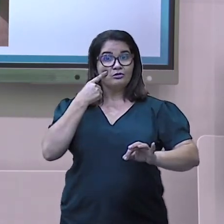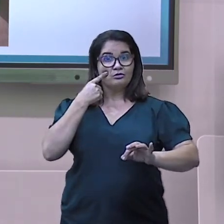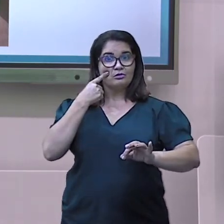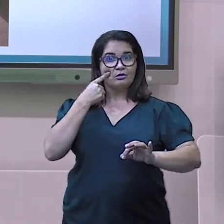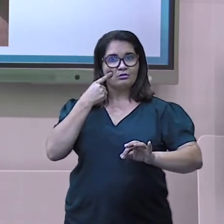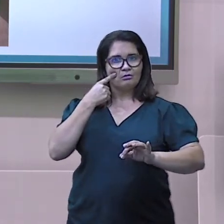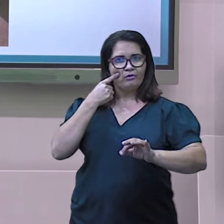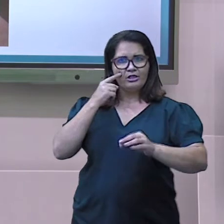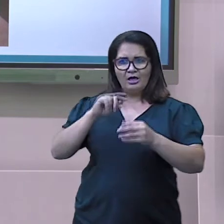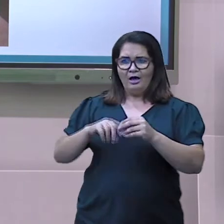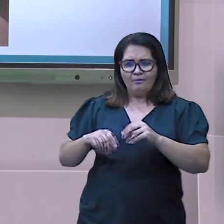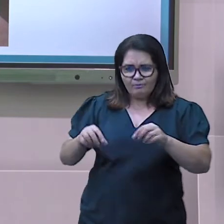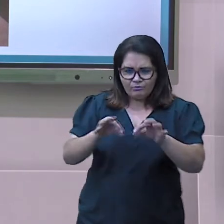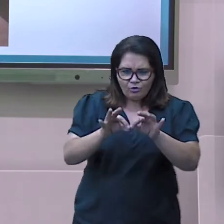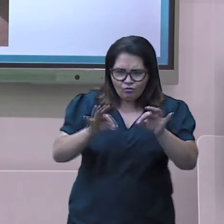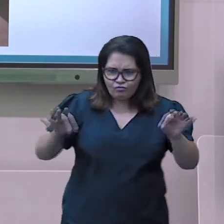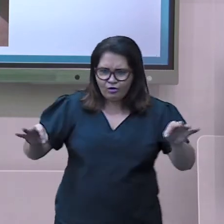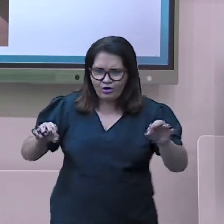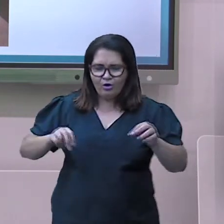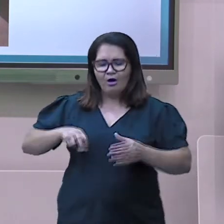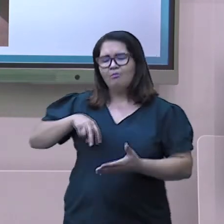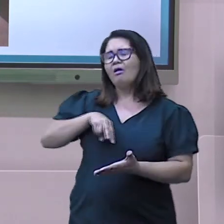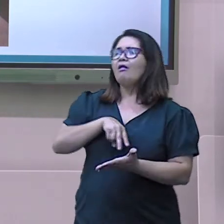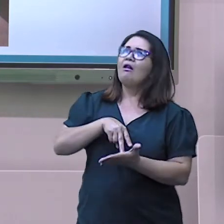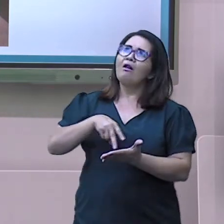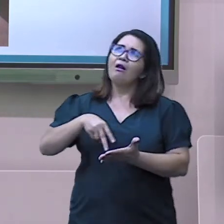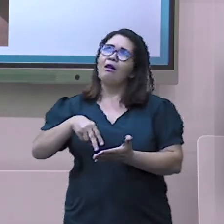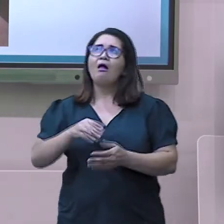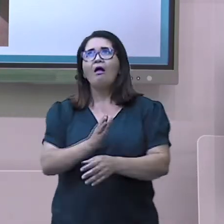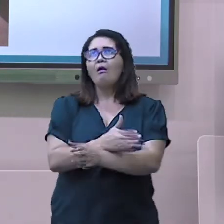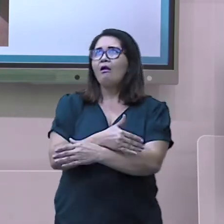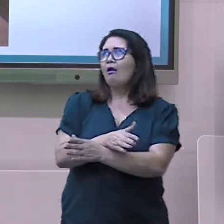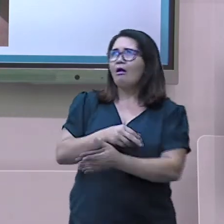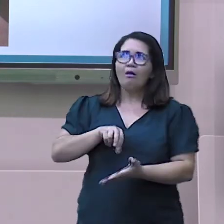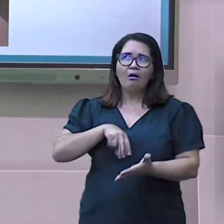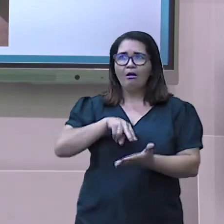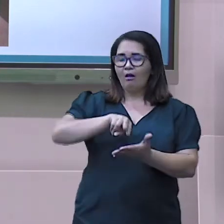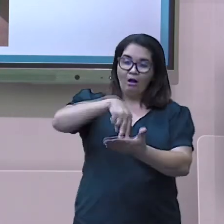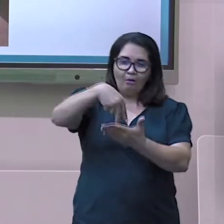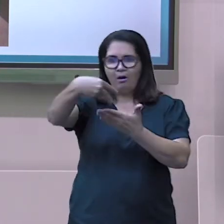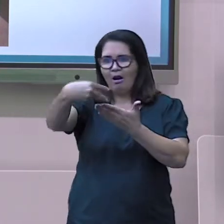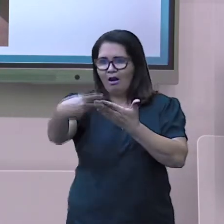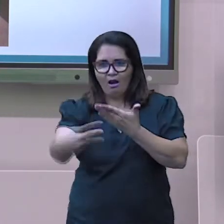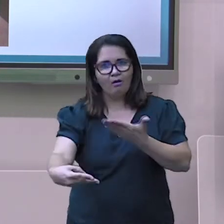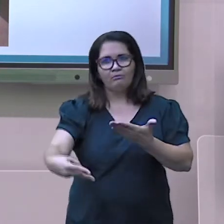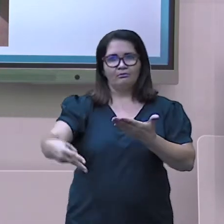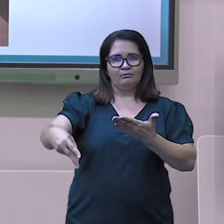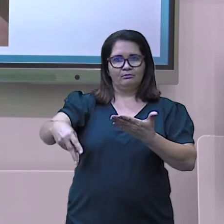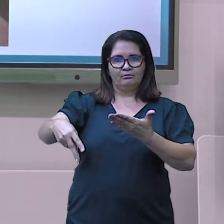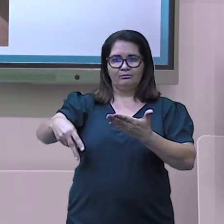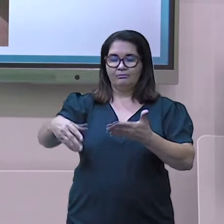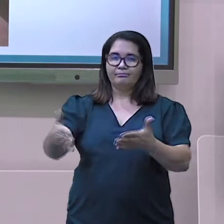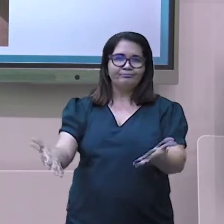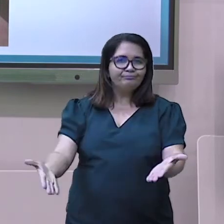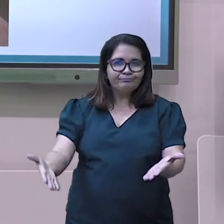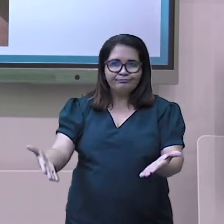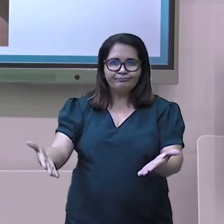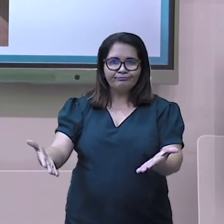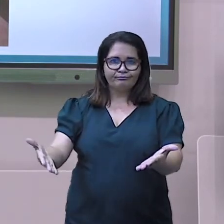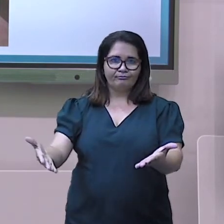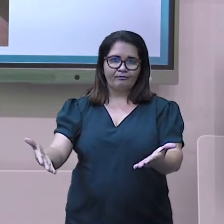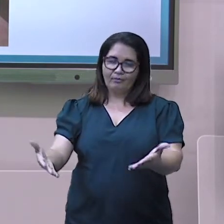que tenha colocado lá. Você pode esquecer as atividades do dia a dia, em algum momento você esqueceu.